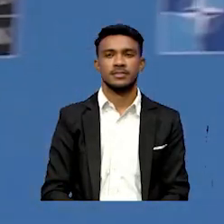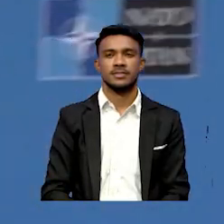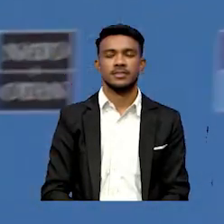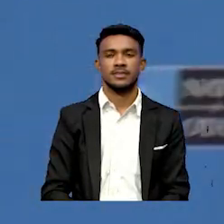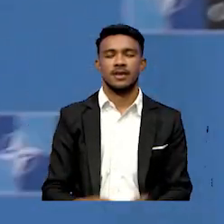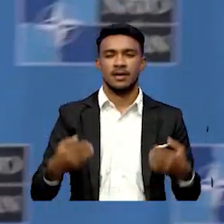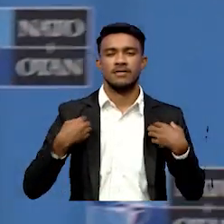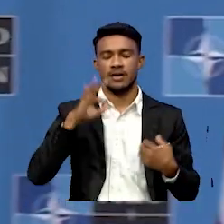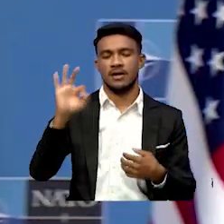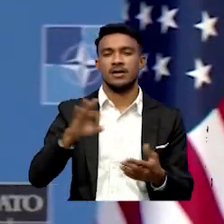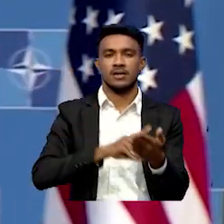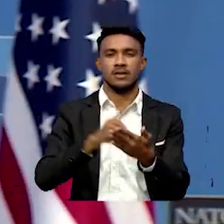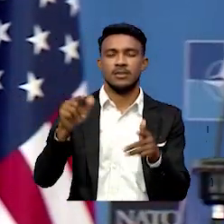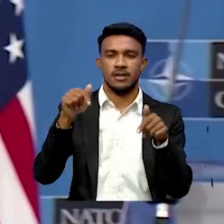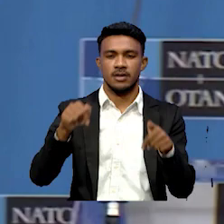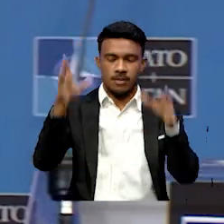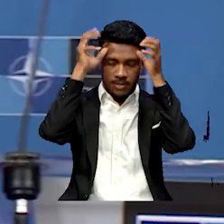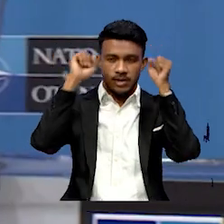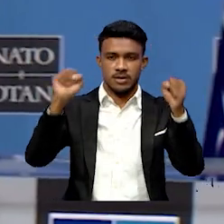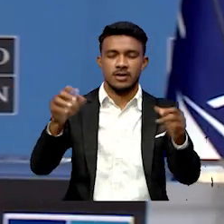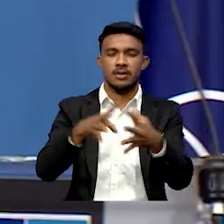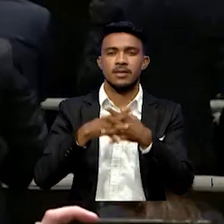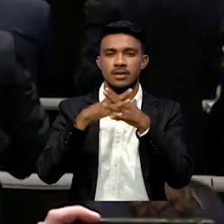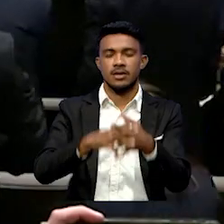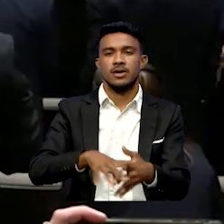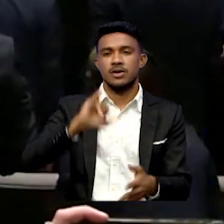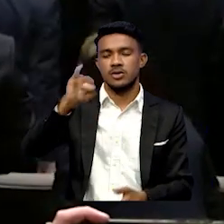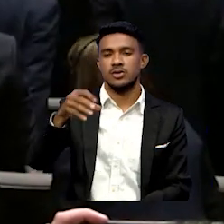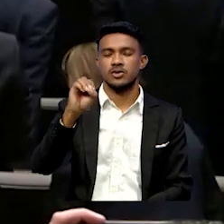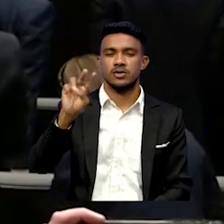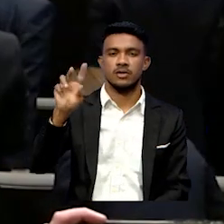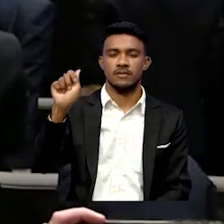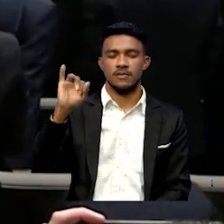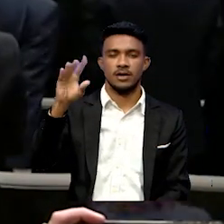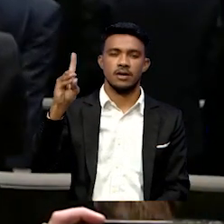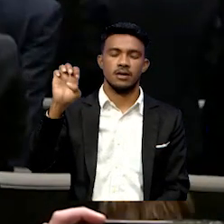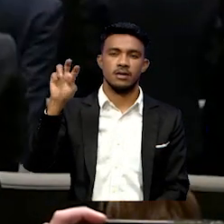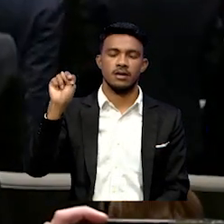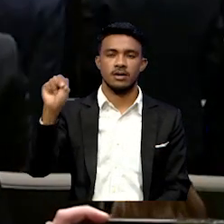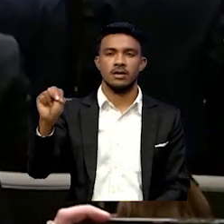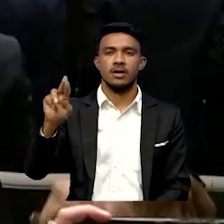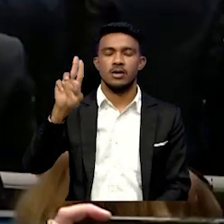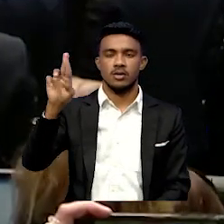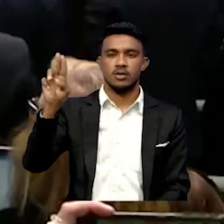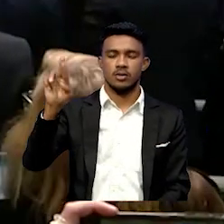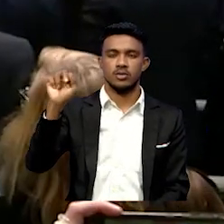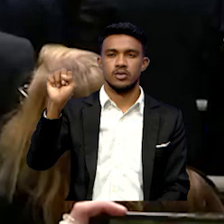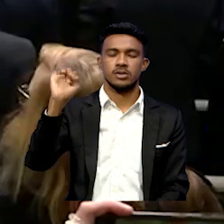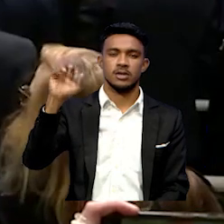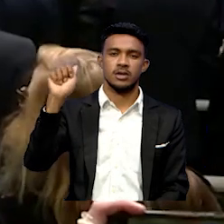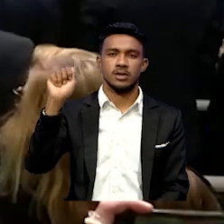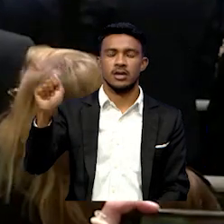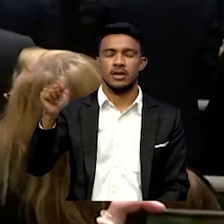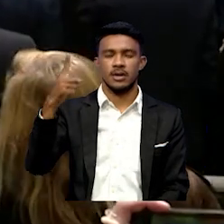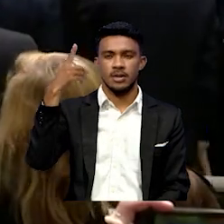Ia quinta semana, né? Presidente Estados Unidos América, Joe Biden hateten, bainhira Rusia usa armas químicas e anini invasão ba Ucrânia,